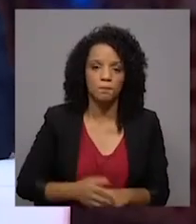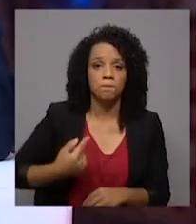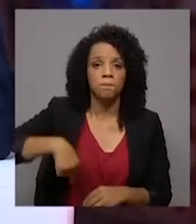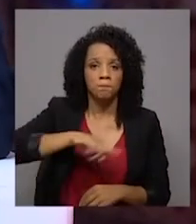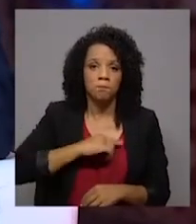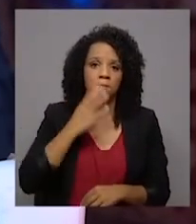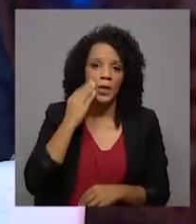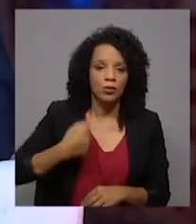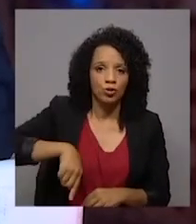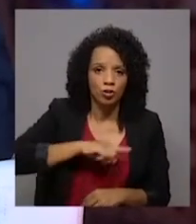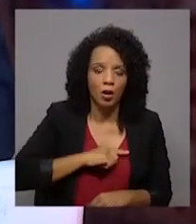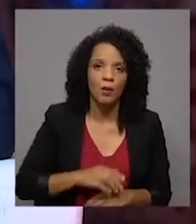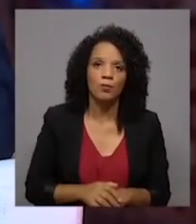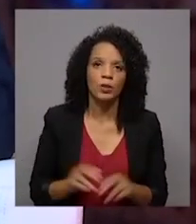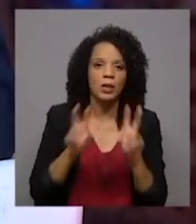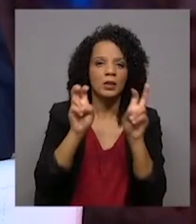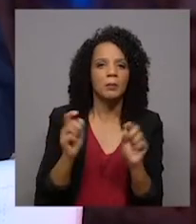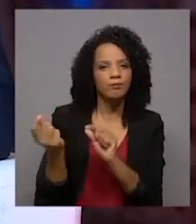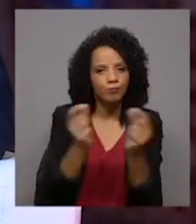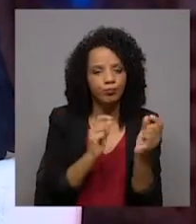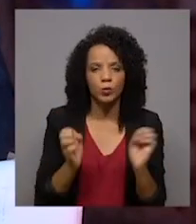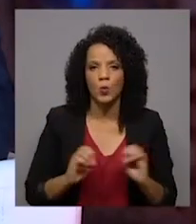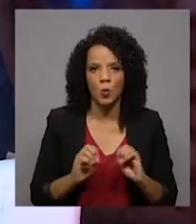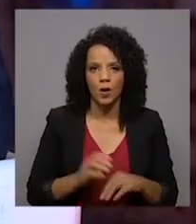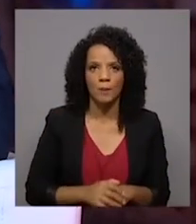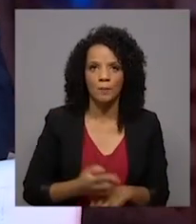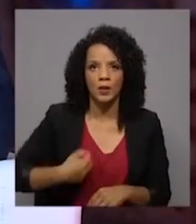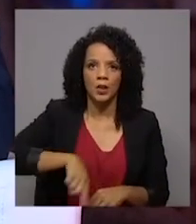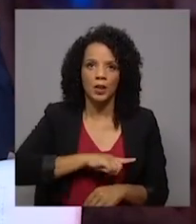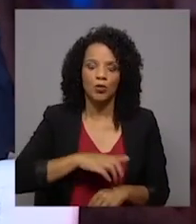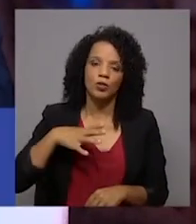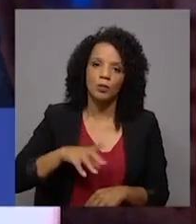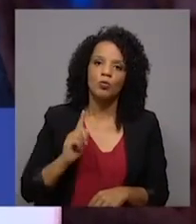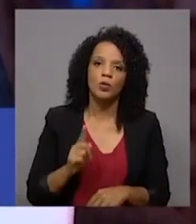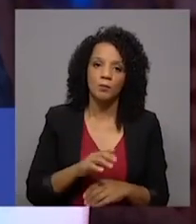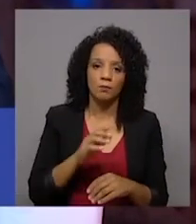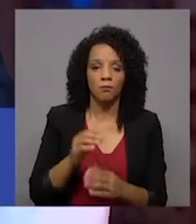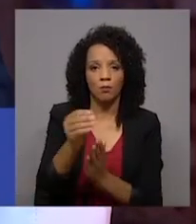que estas questões não têm sido debatidas suficientemente e nós queremos que as nossas